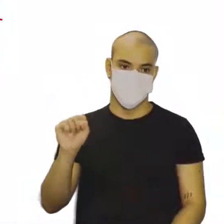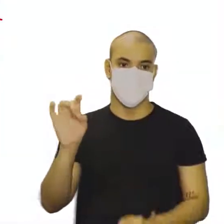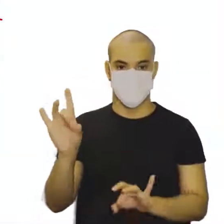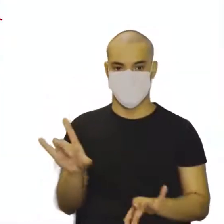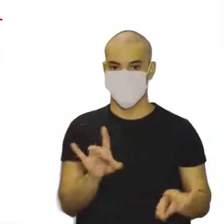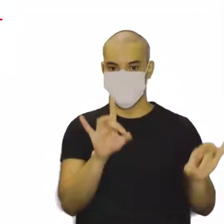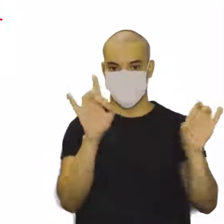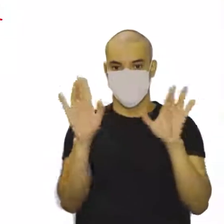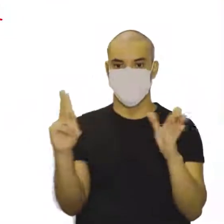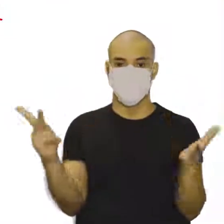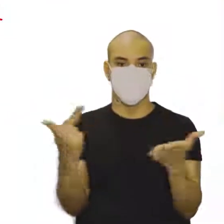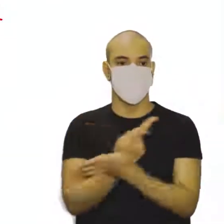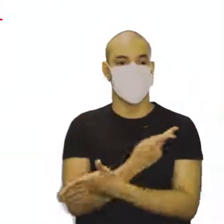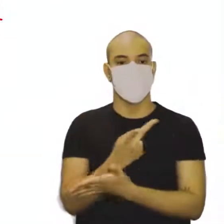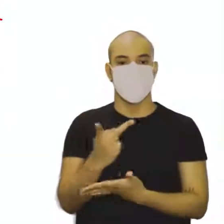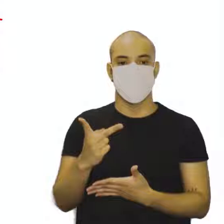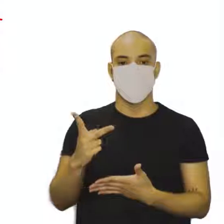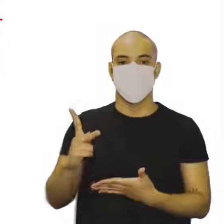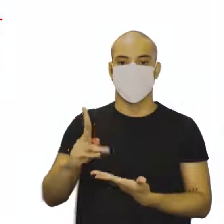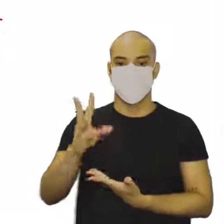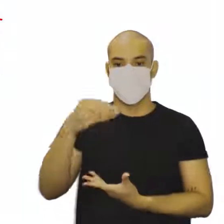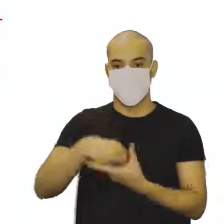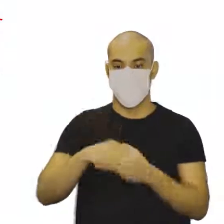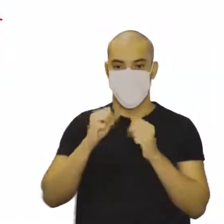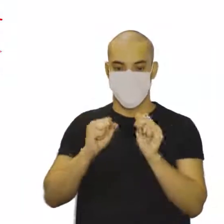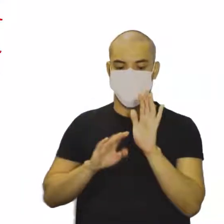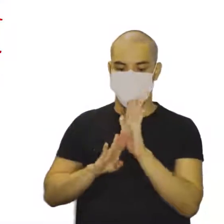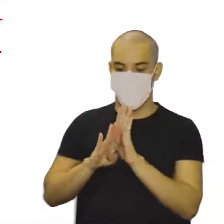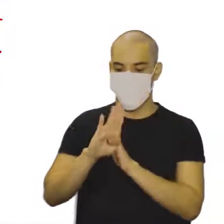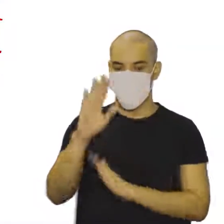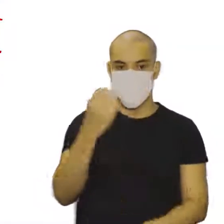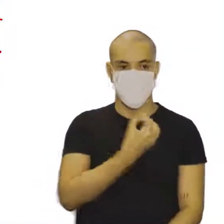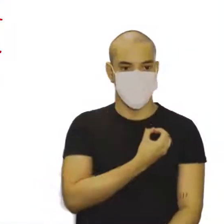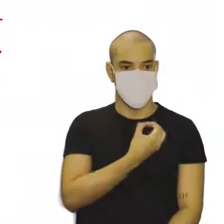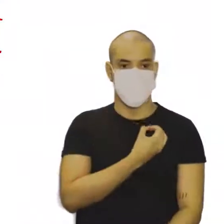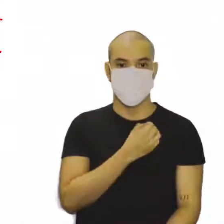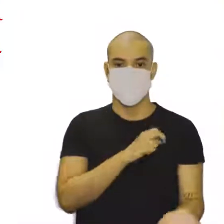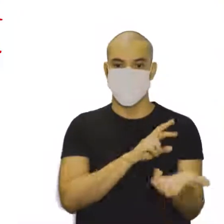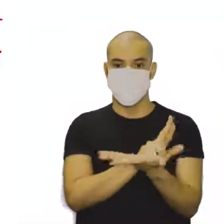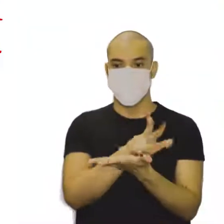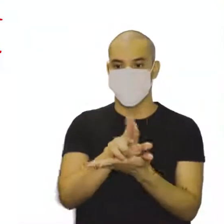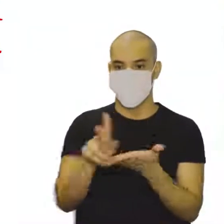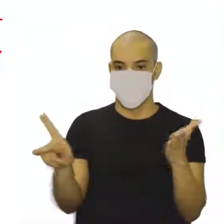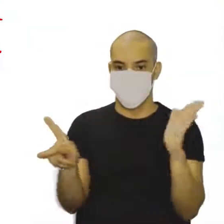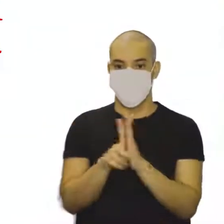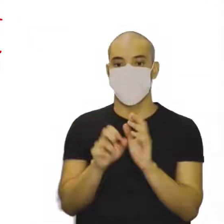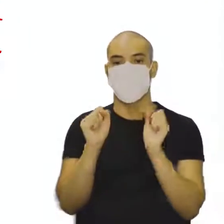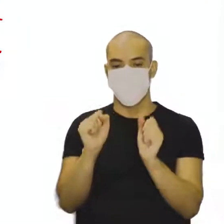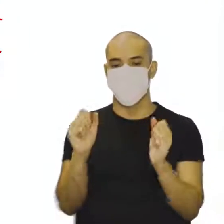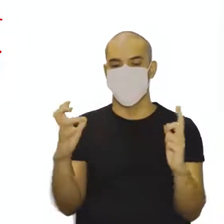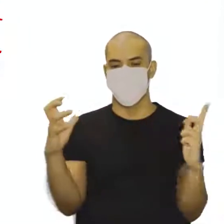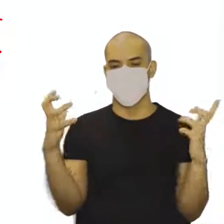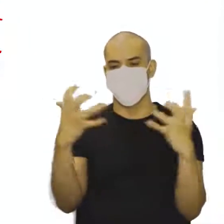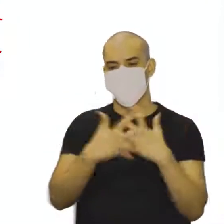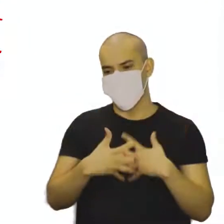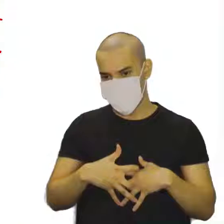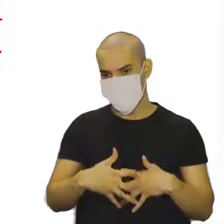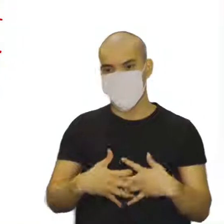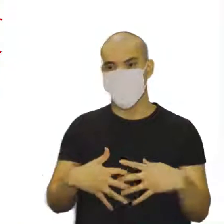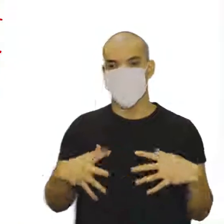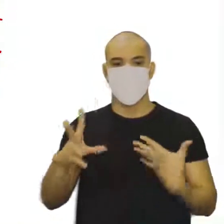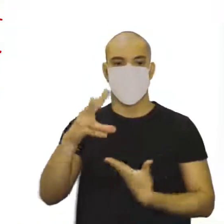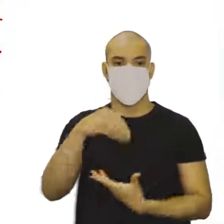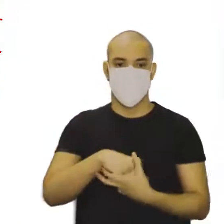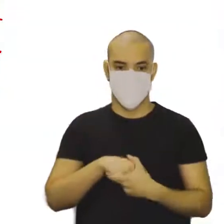as tensões nos seus terminais podem atingir valores elevados que podem comprometer